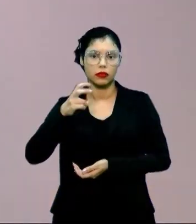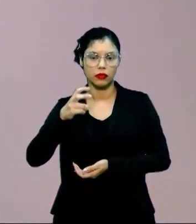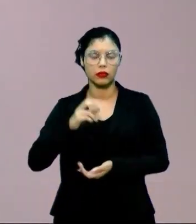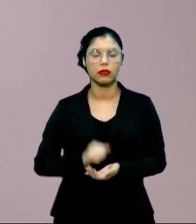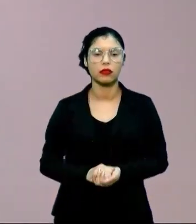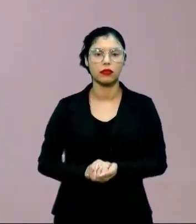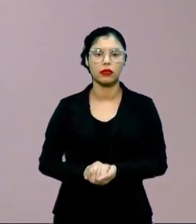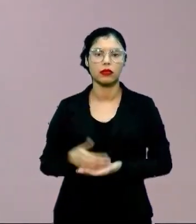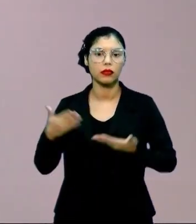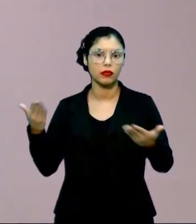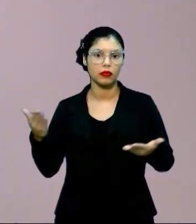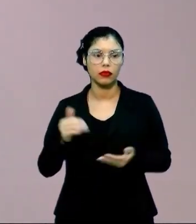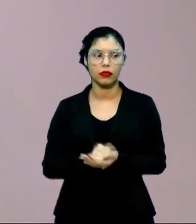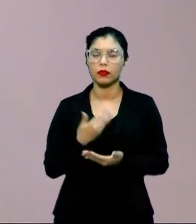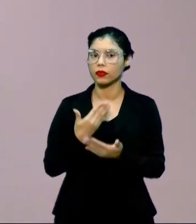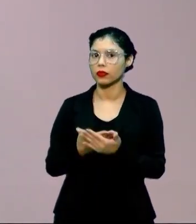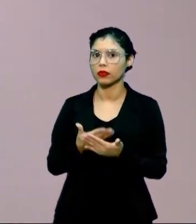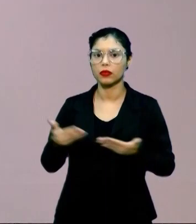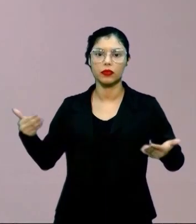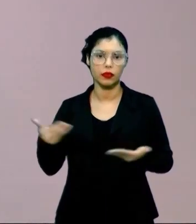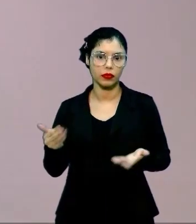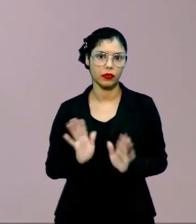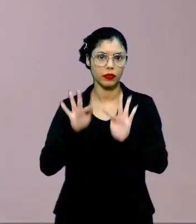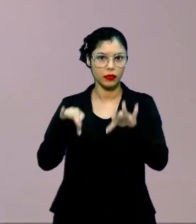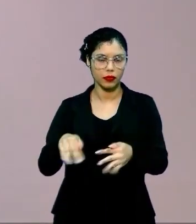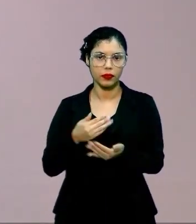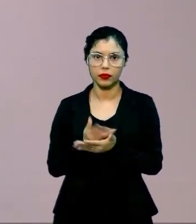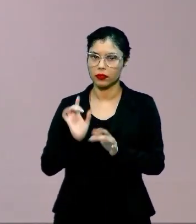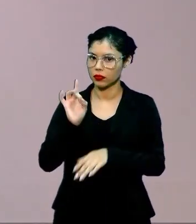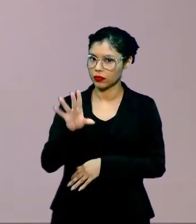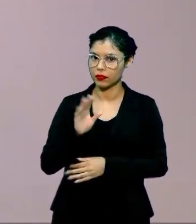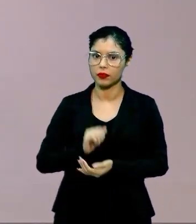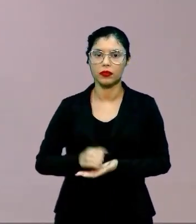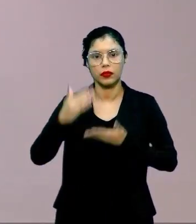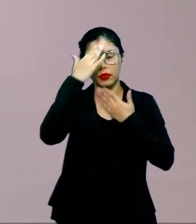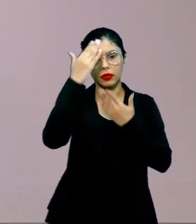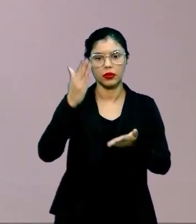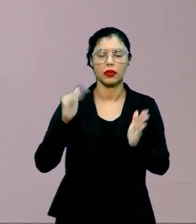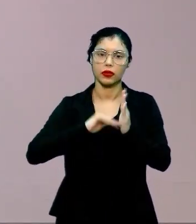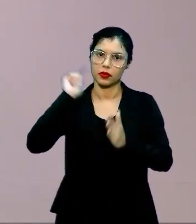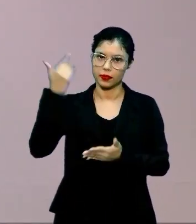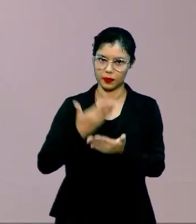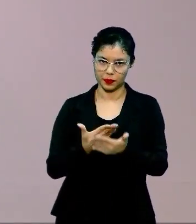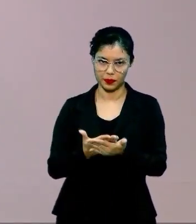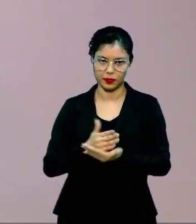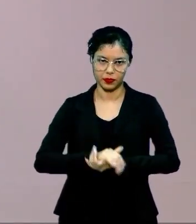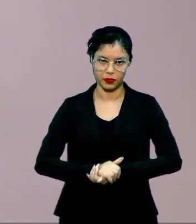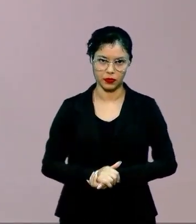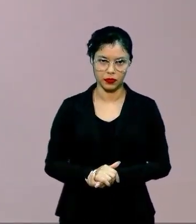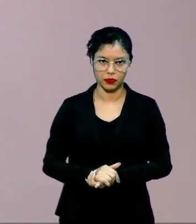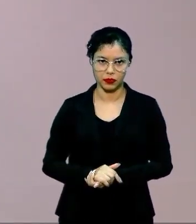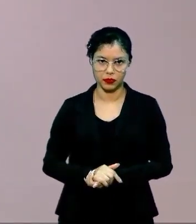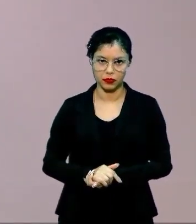2015. E, para a nossa aula, ficamos por aqui por hoje. Obrigado, até a próxima aula.